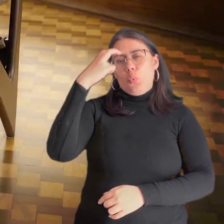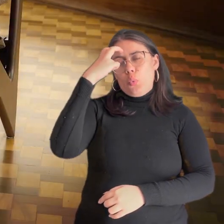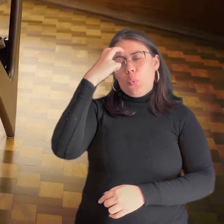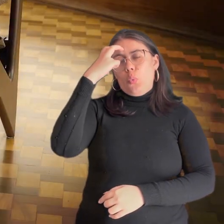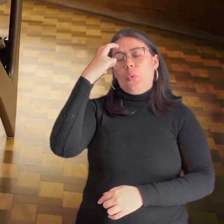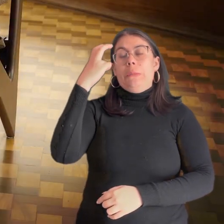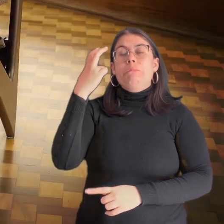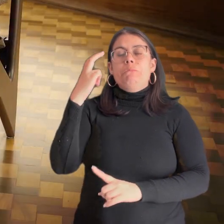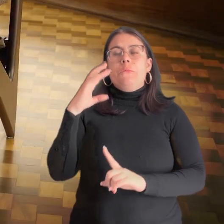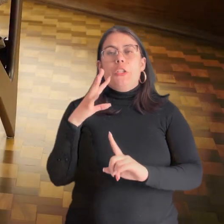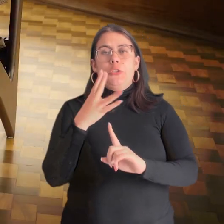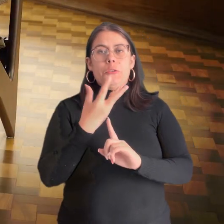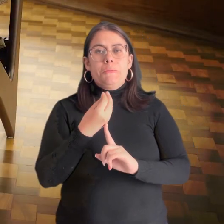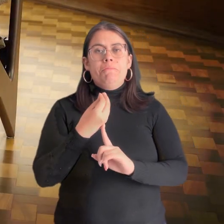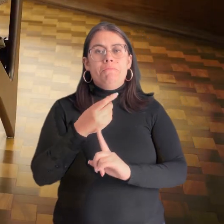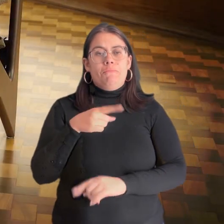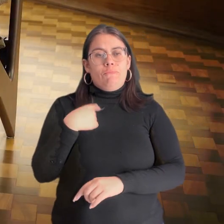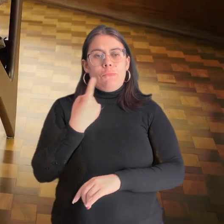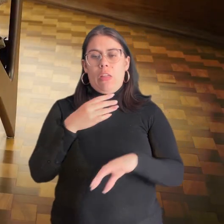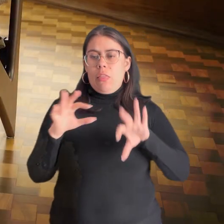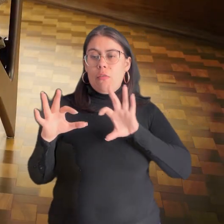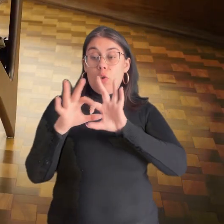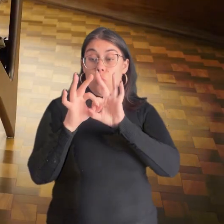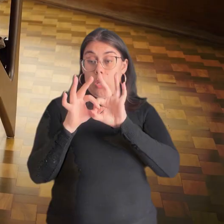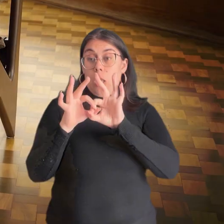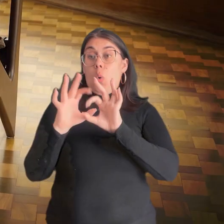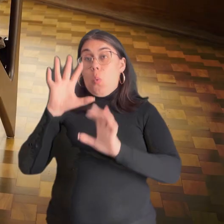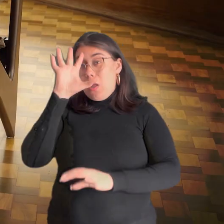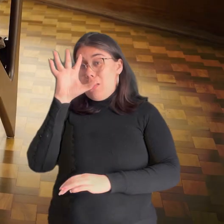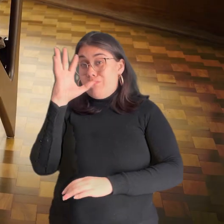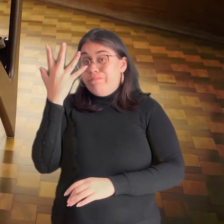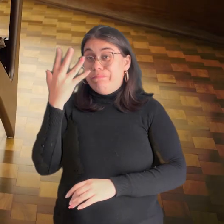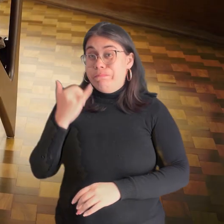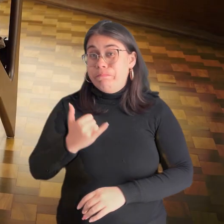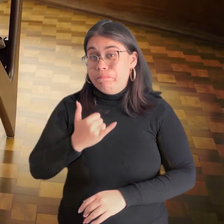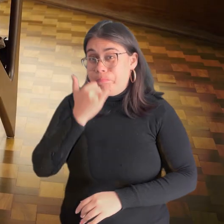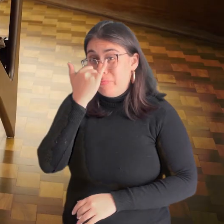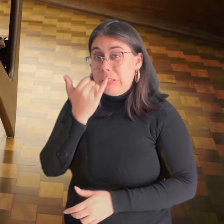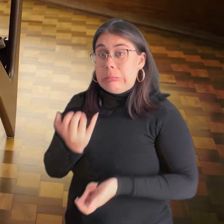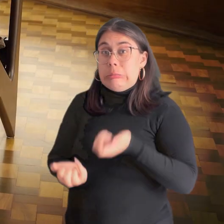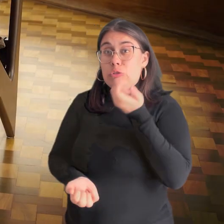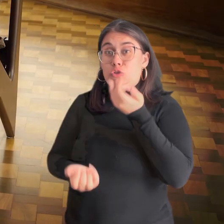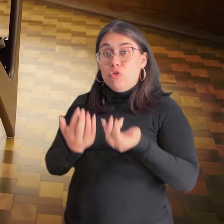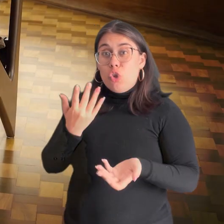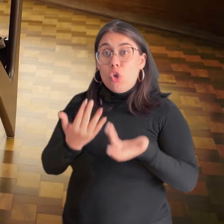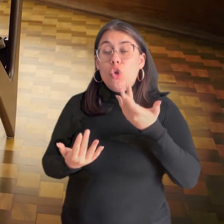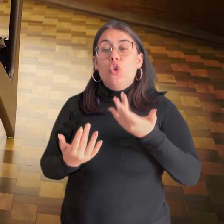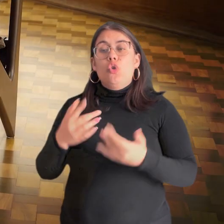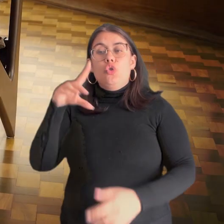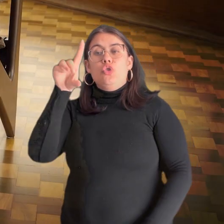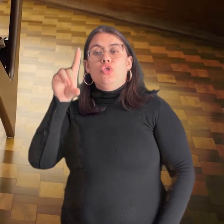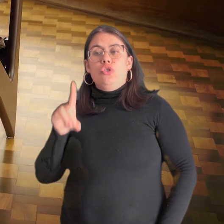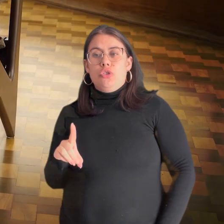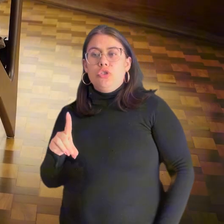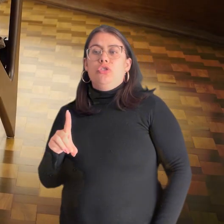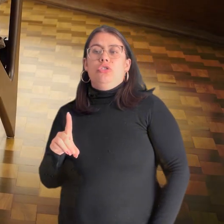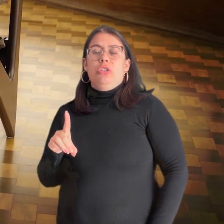muito ao teatro. Quando pegou fogo, o então diretor, que era o Gérard